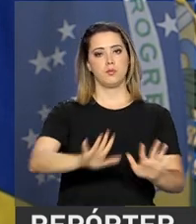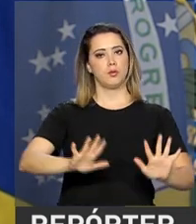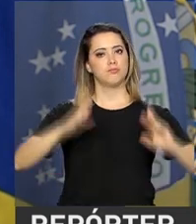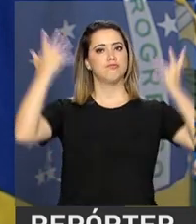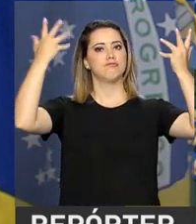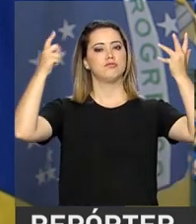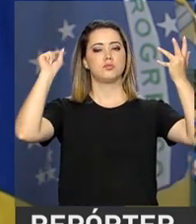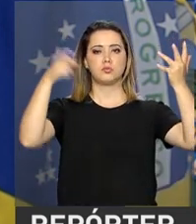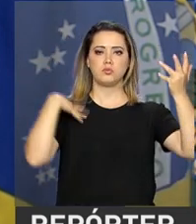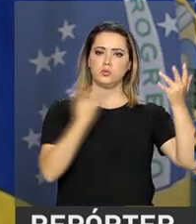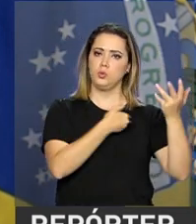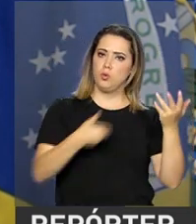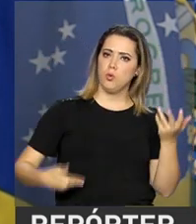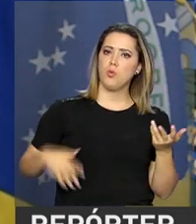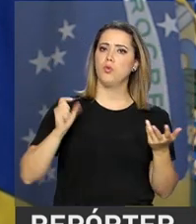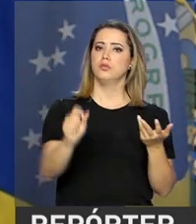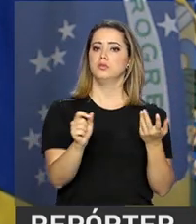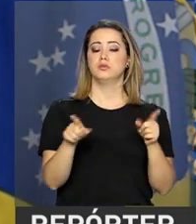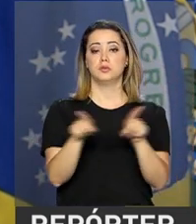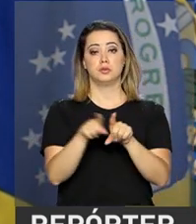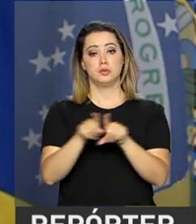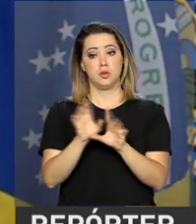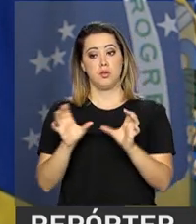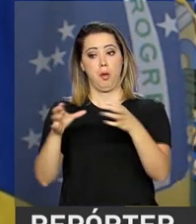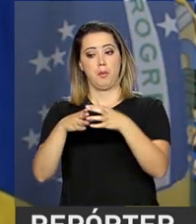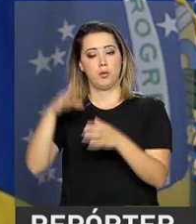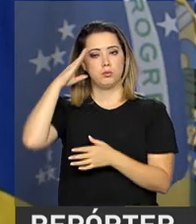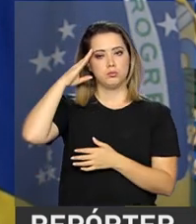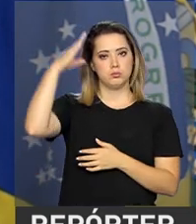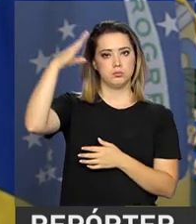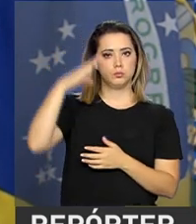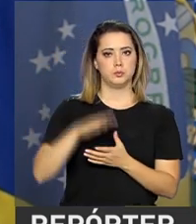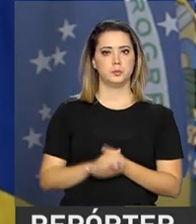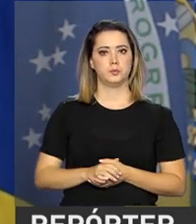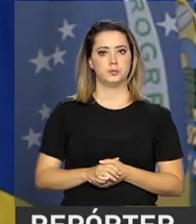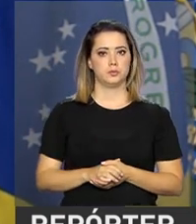o governo brasileiro agradece as forças armadas